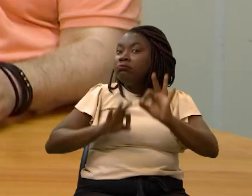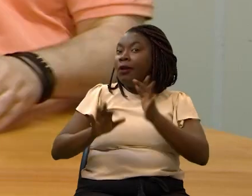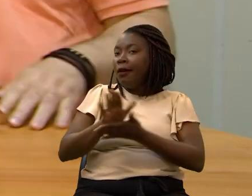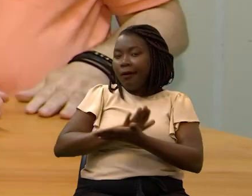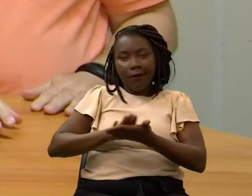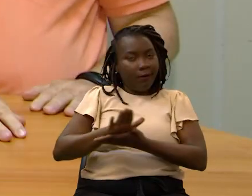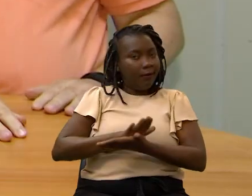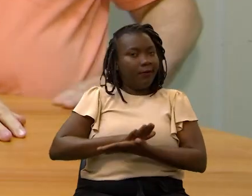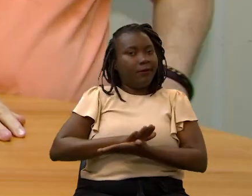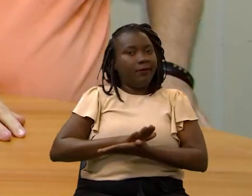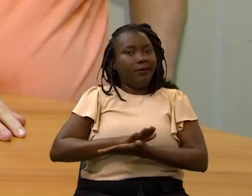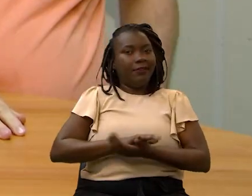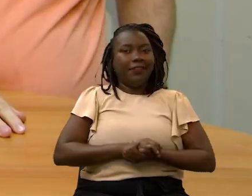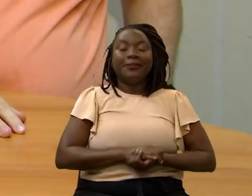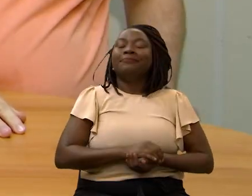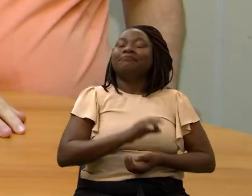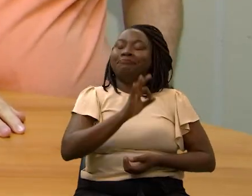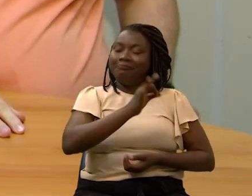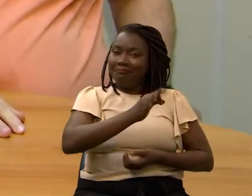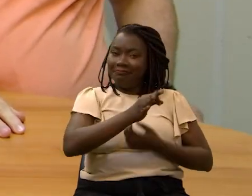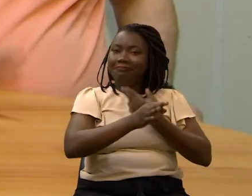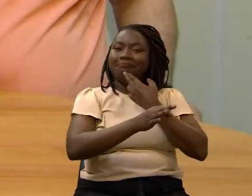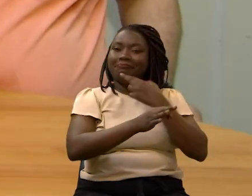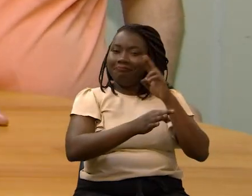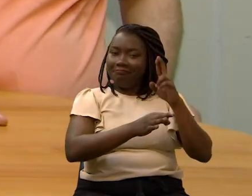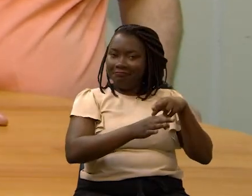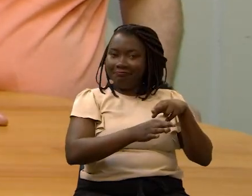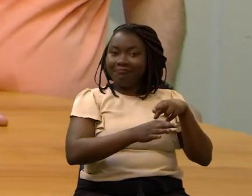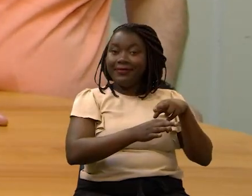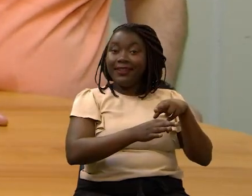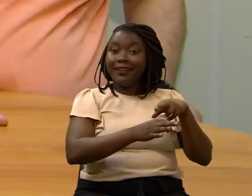um planejamento a ser feito, né? Sem dúvida.